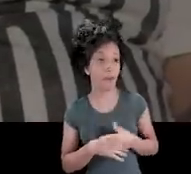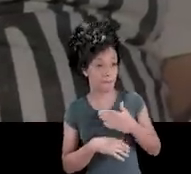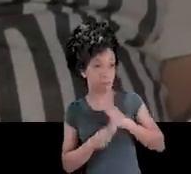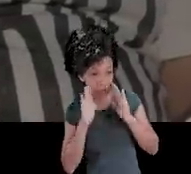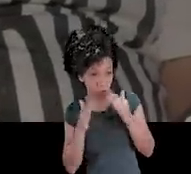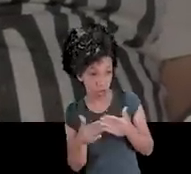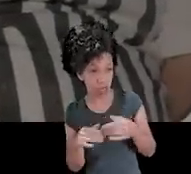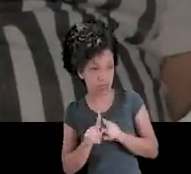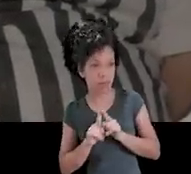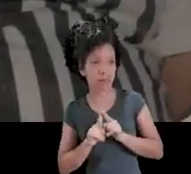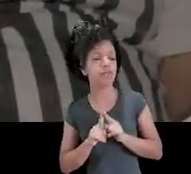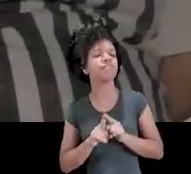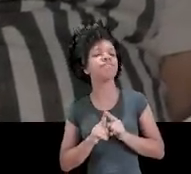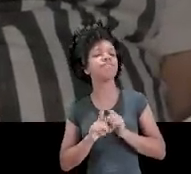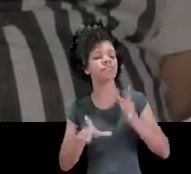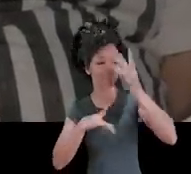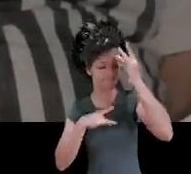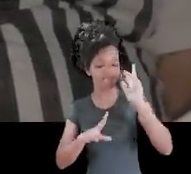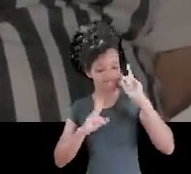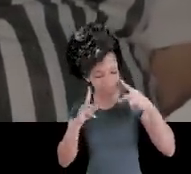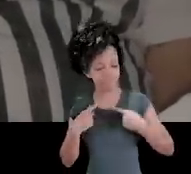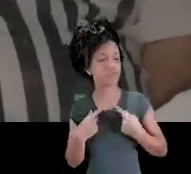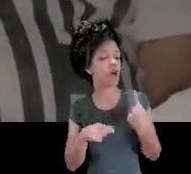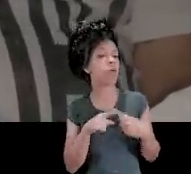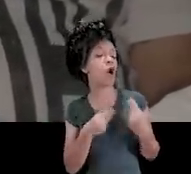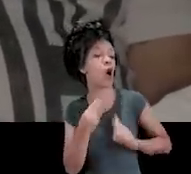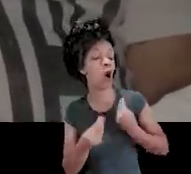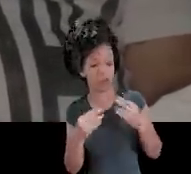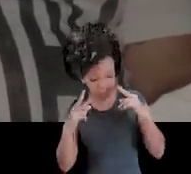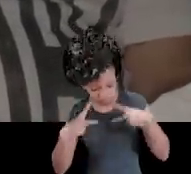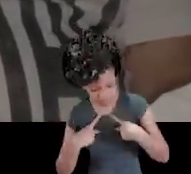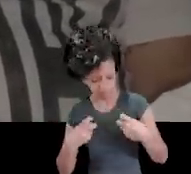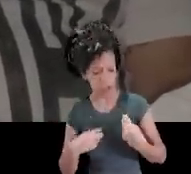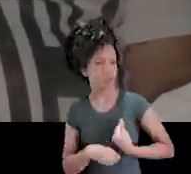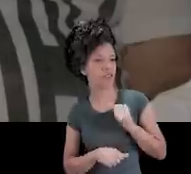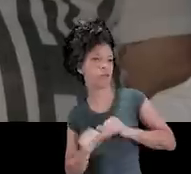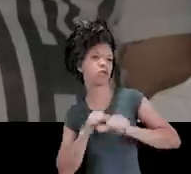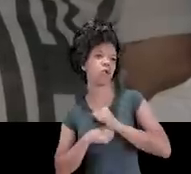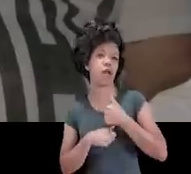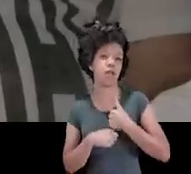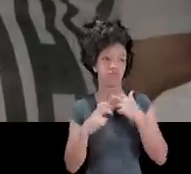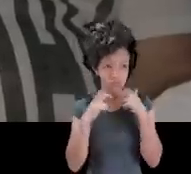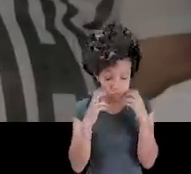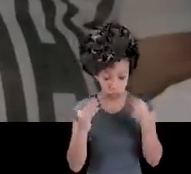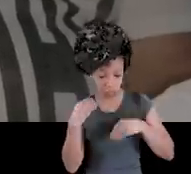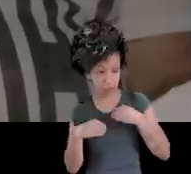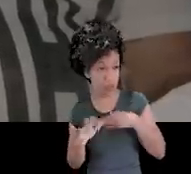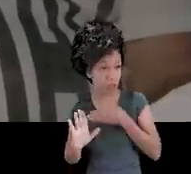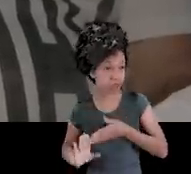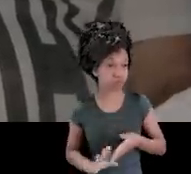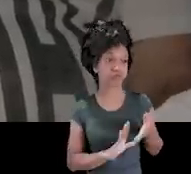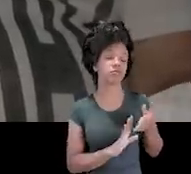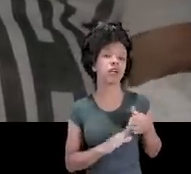focado nisso, de autoestima. Totalmente focado nisso. Porque eu vejo como a autoestima mudou minha vida. Eu fui uma pessoa que tive depressão durante longos anos.